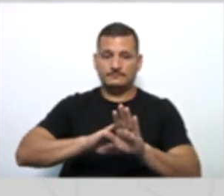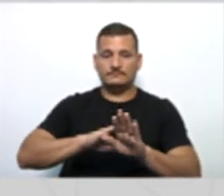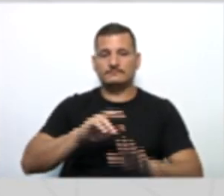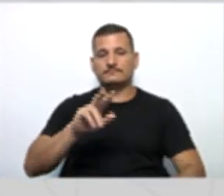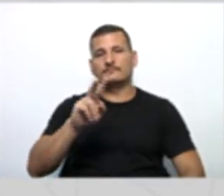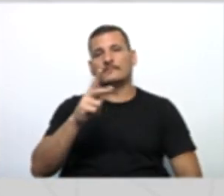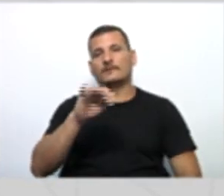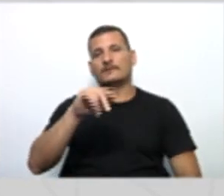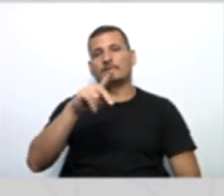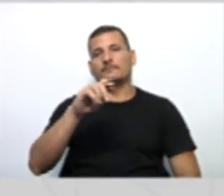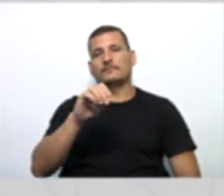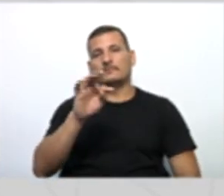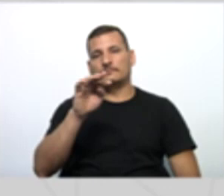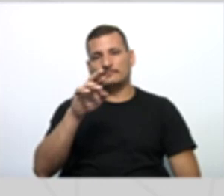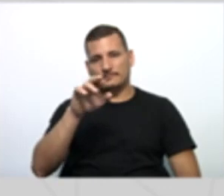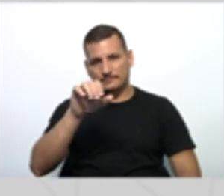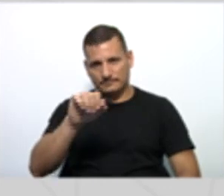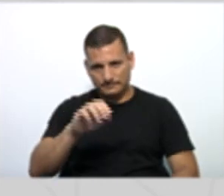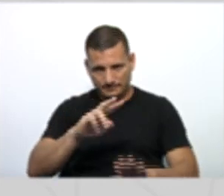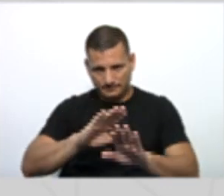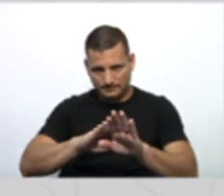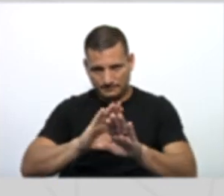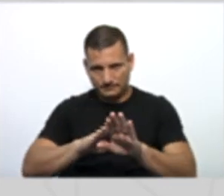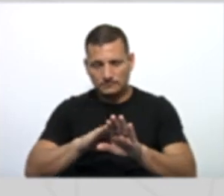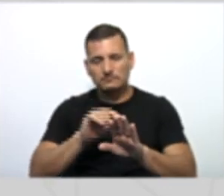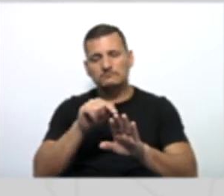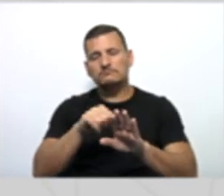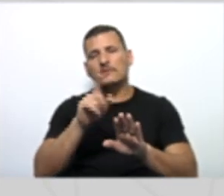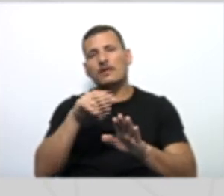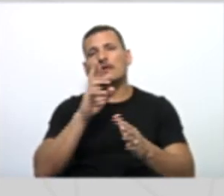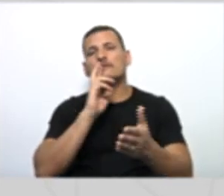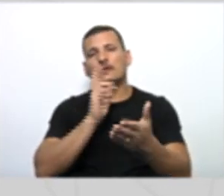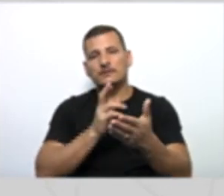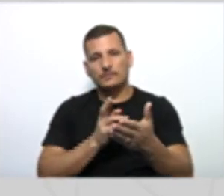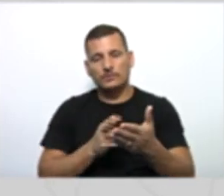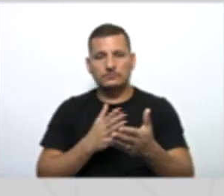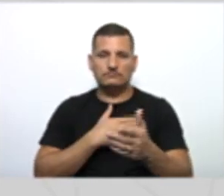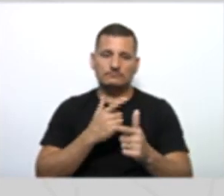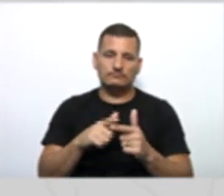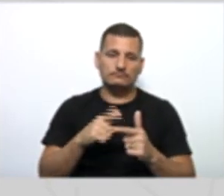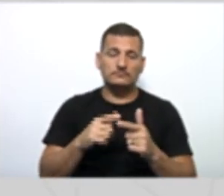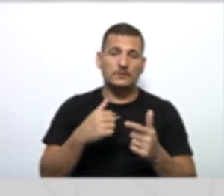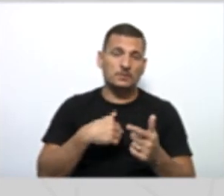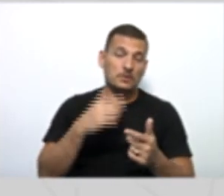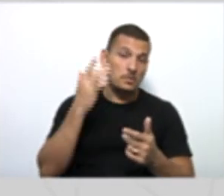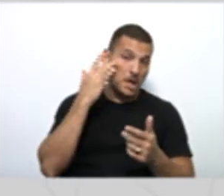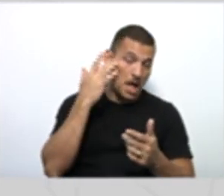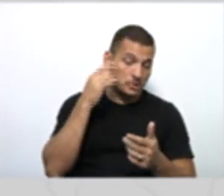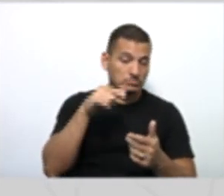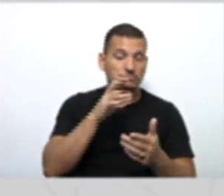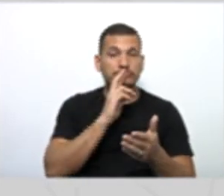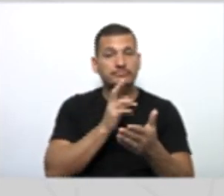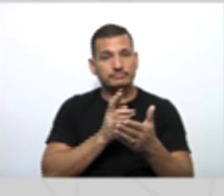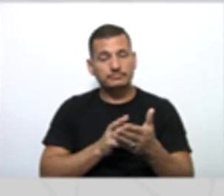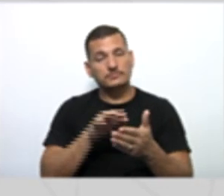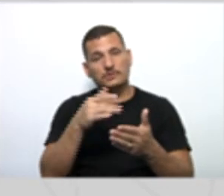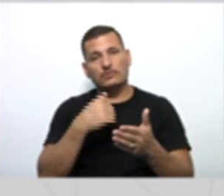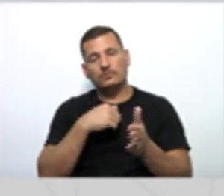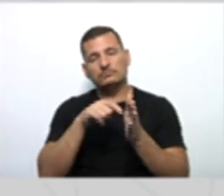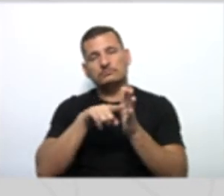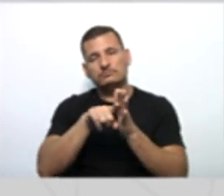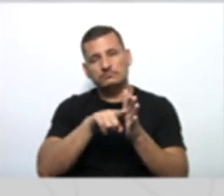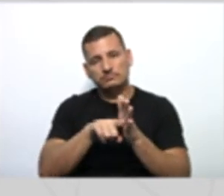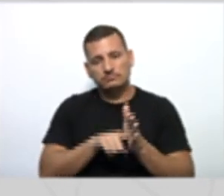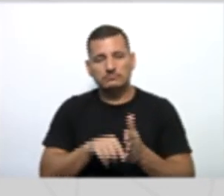são basicamente as respostas ao meu problema. Eu acho que essas são as respostas. Então, eu vou investigar de